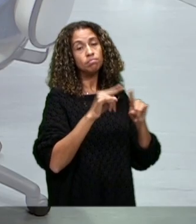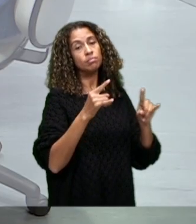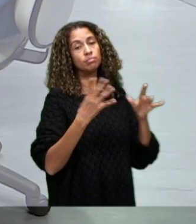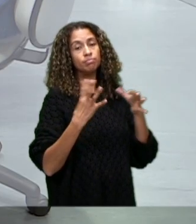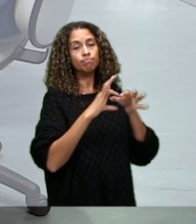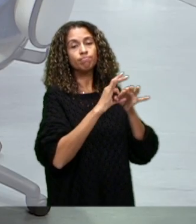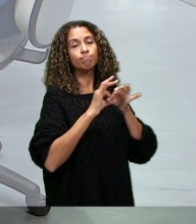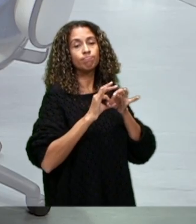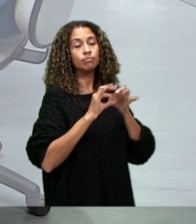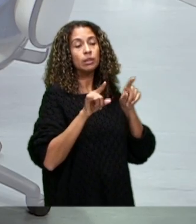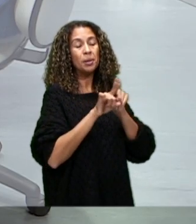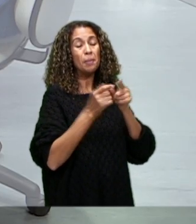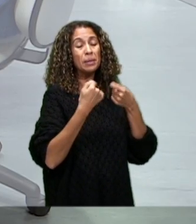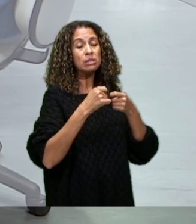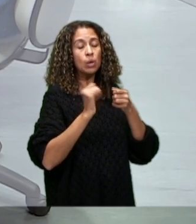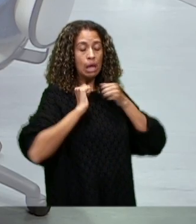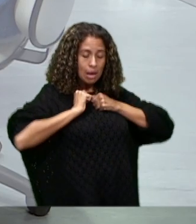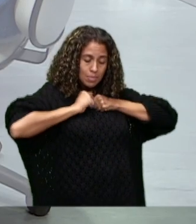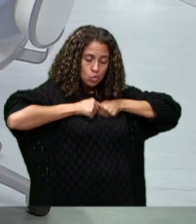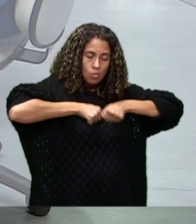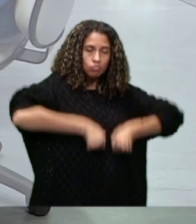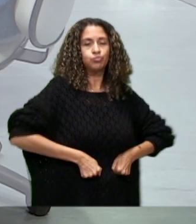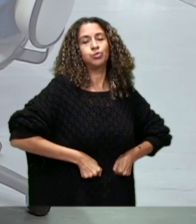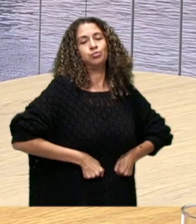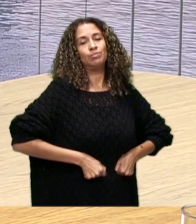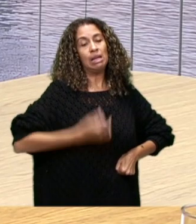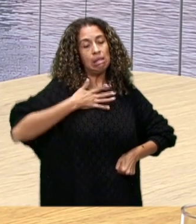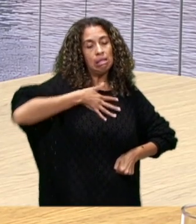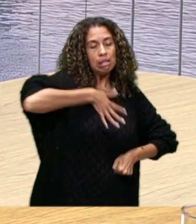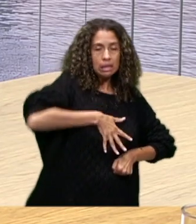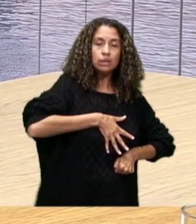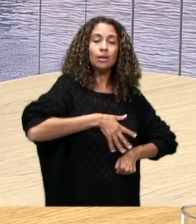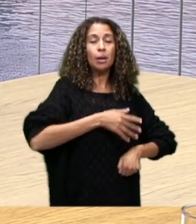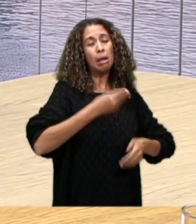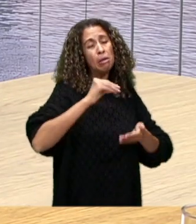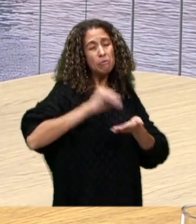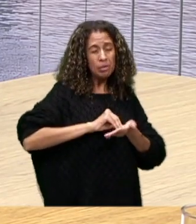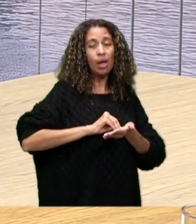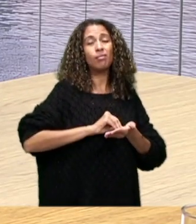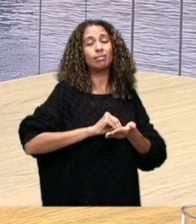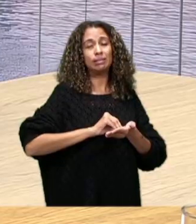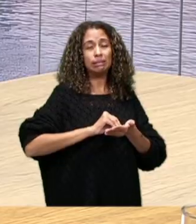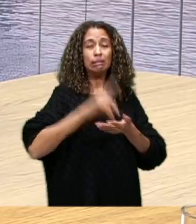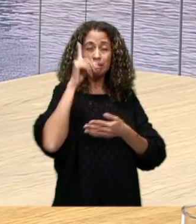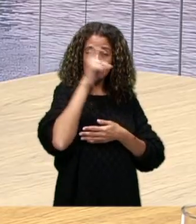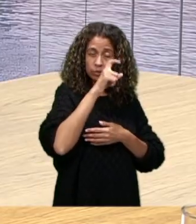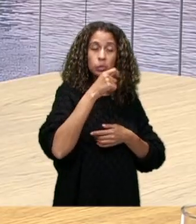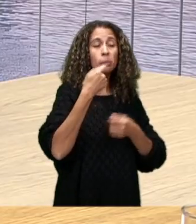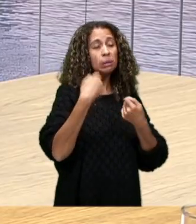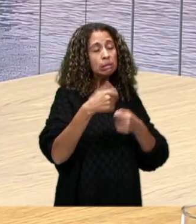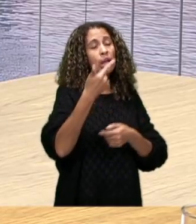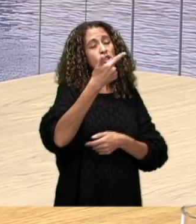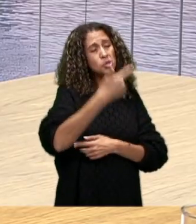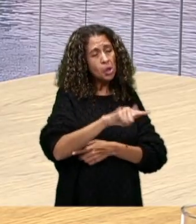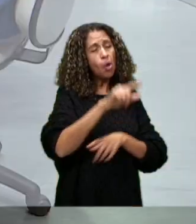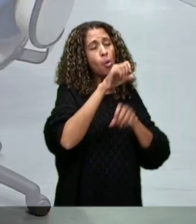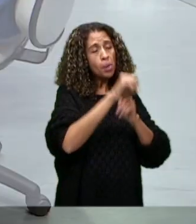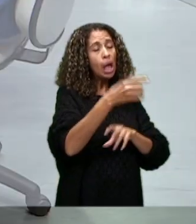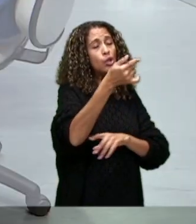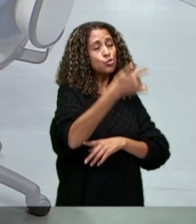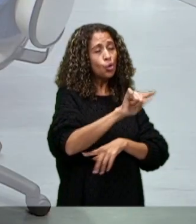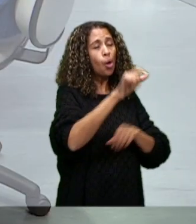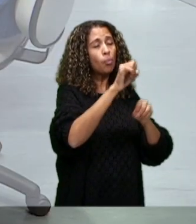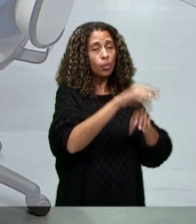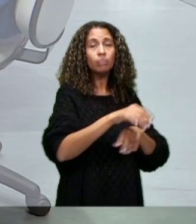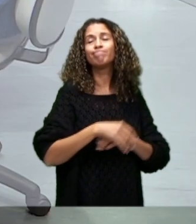a internalização disso pelas pessoas é que eu acho que é o mais complicado. Isso tem que ficar batendo sempre, né?